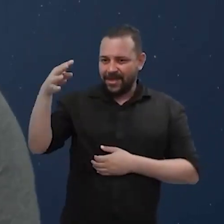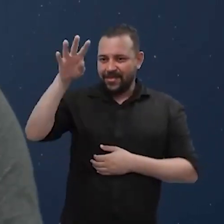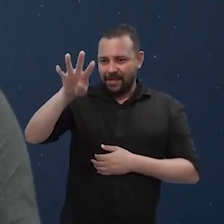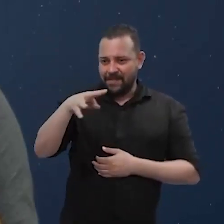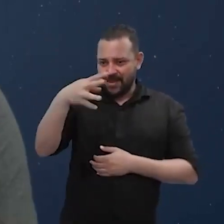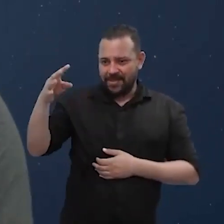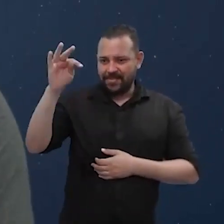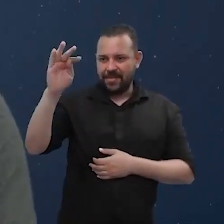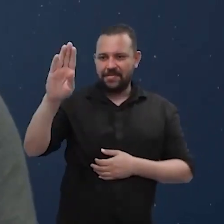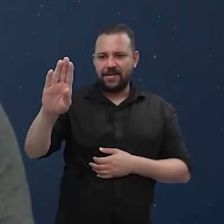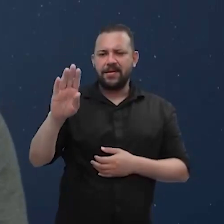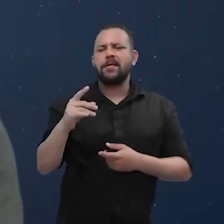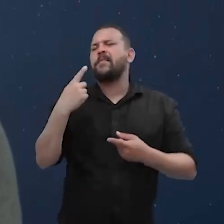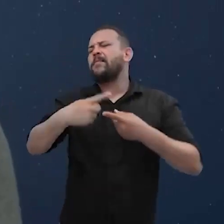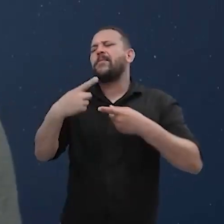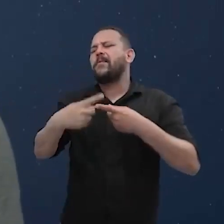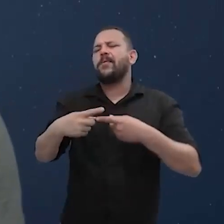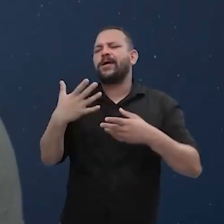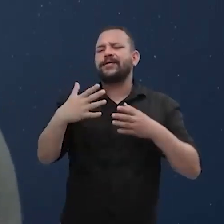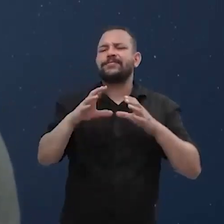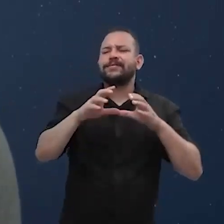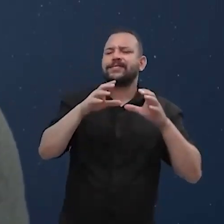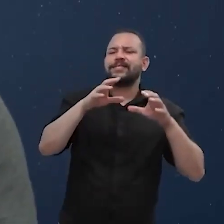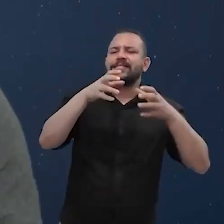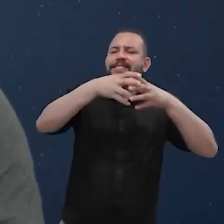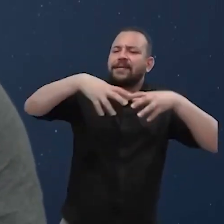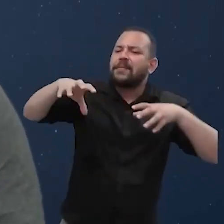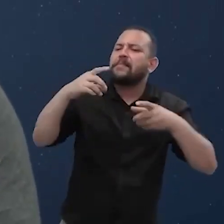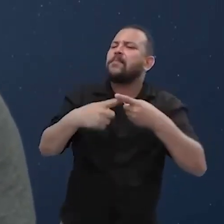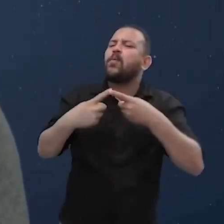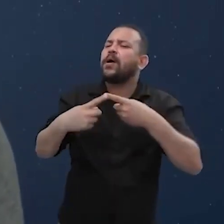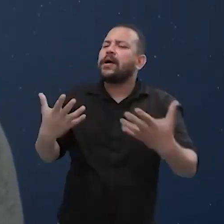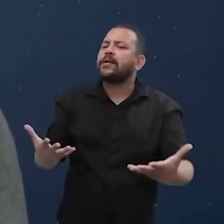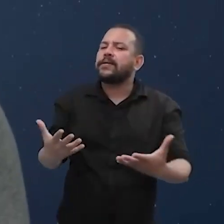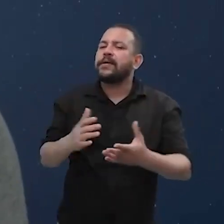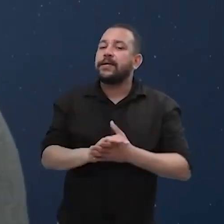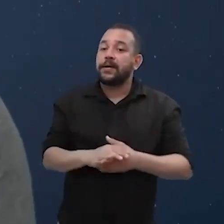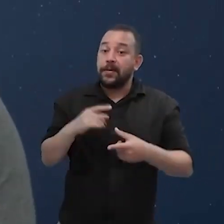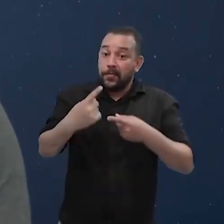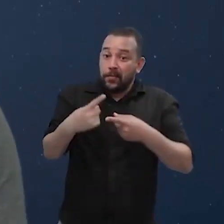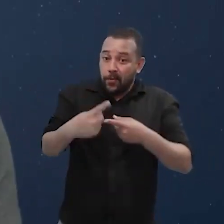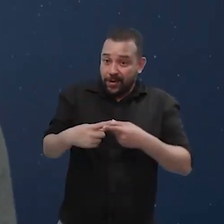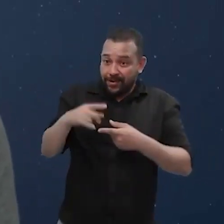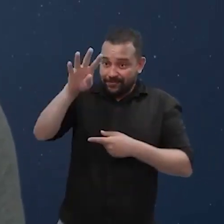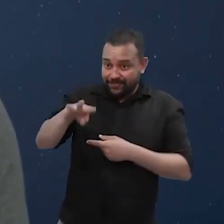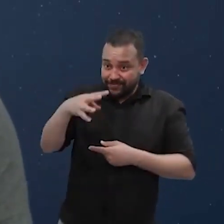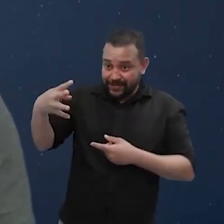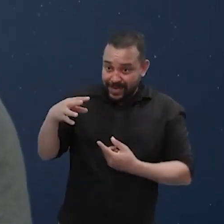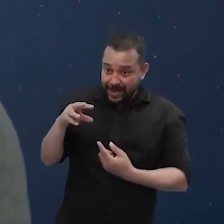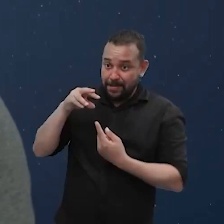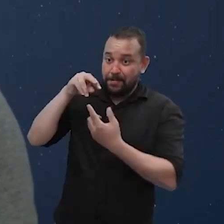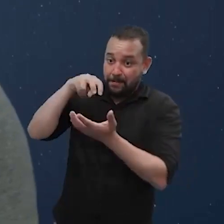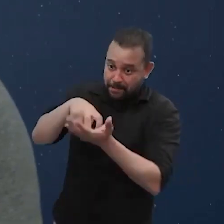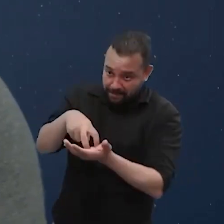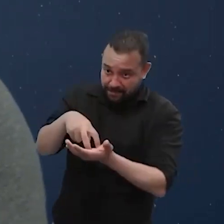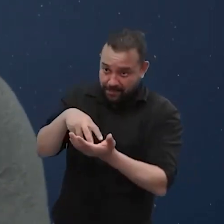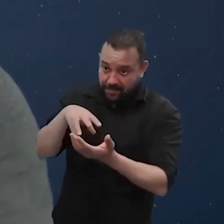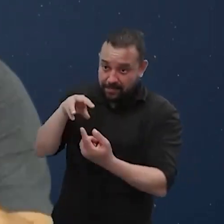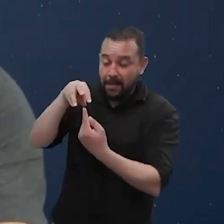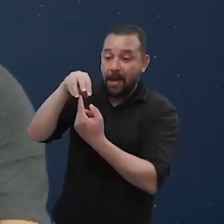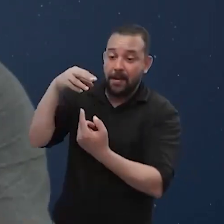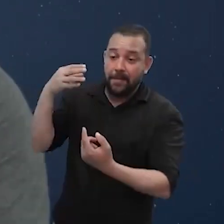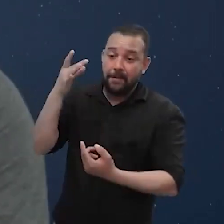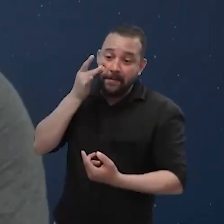periódica. Por que separamos a tabela periódica? Porque a tabela periódica sempre está presente nos principais